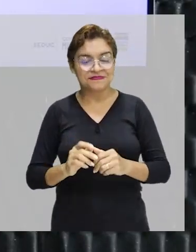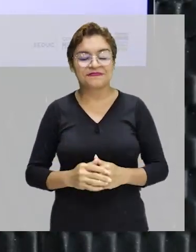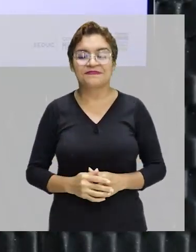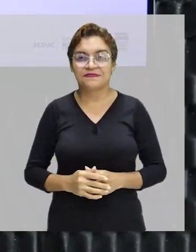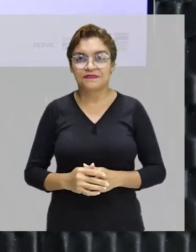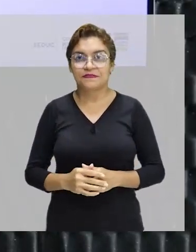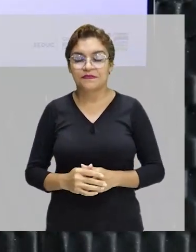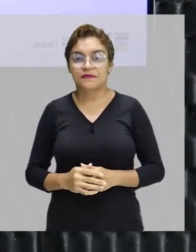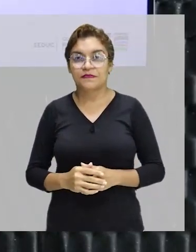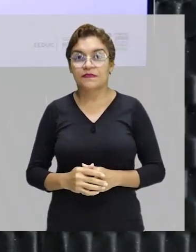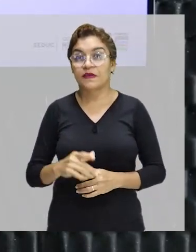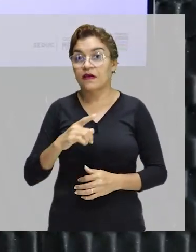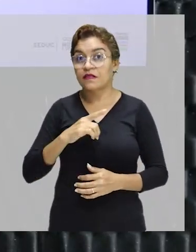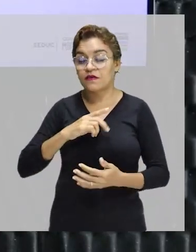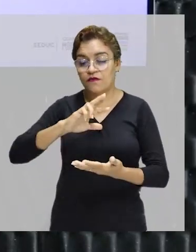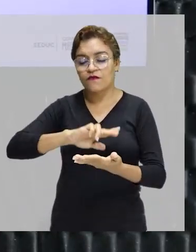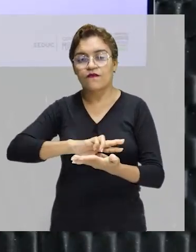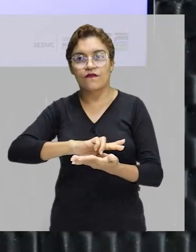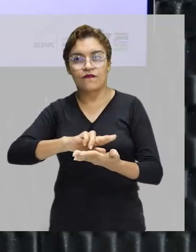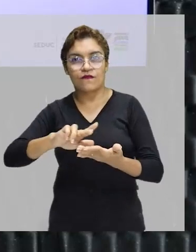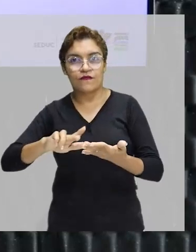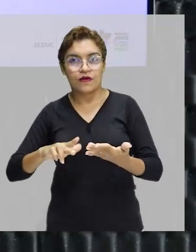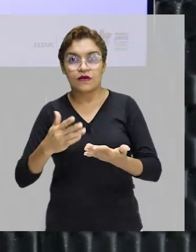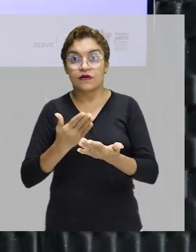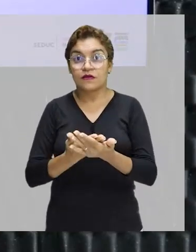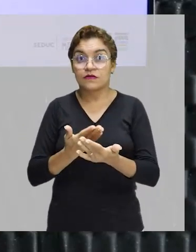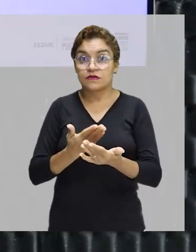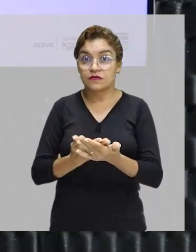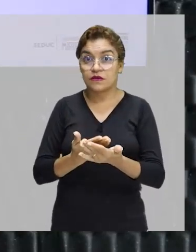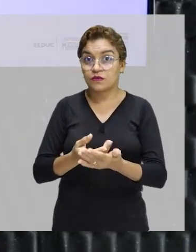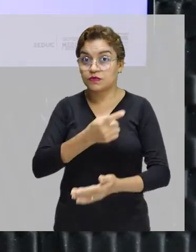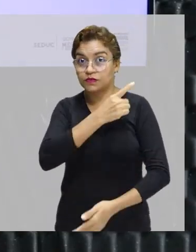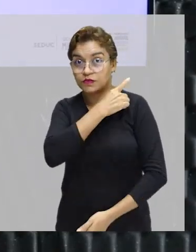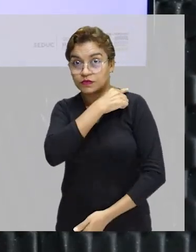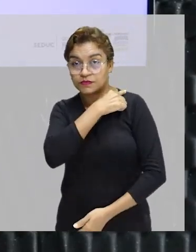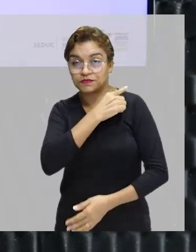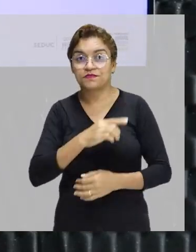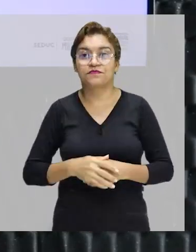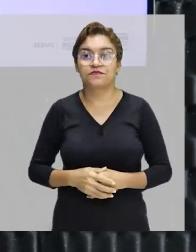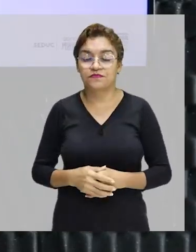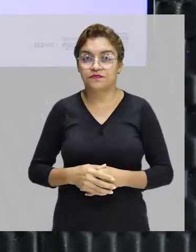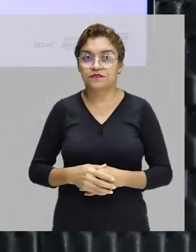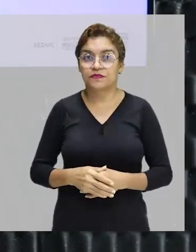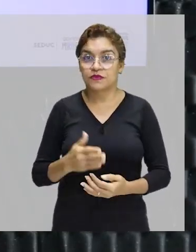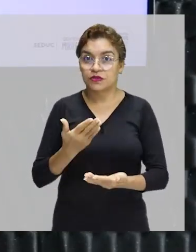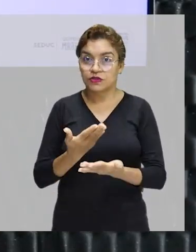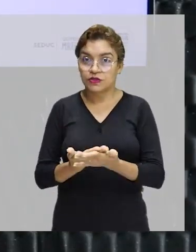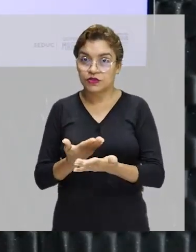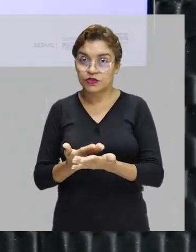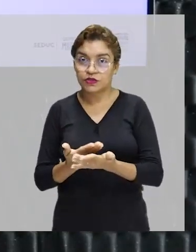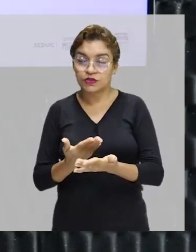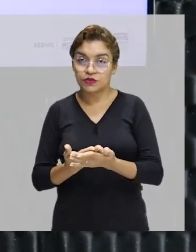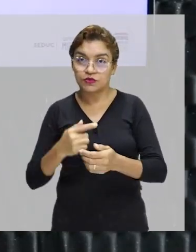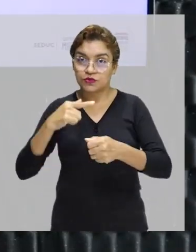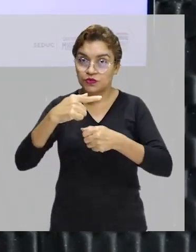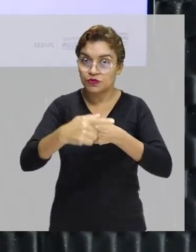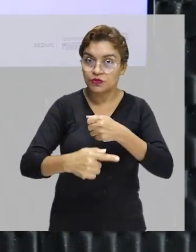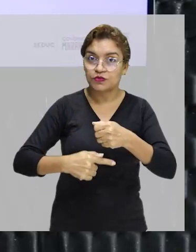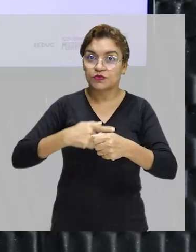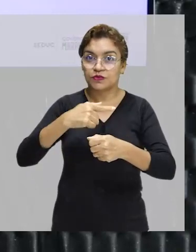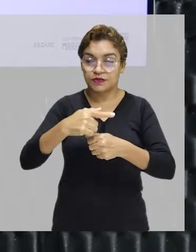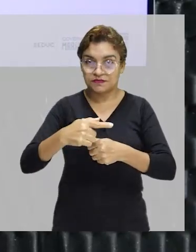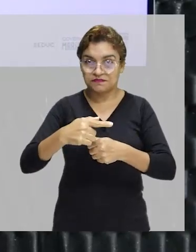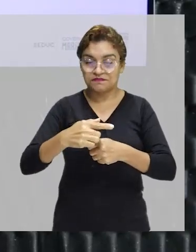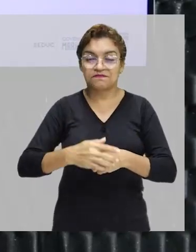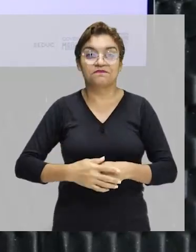Bom, estamos em uma série de aulas relacionadas ao primeiro ano do ensino médio, o estudo da atomística, a compreensão do